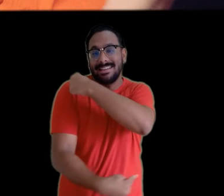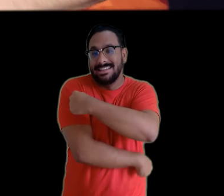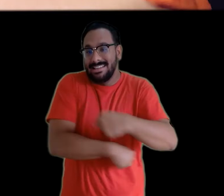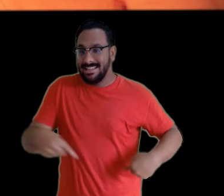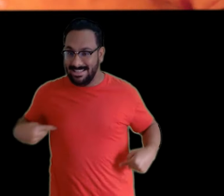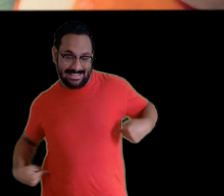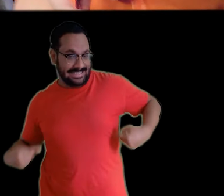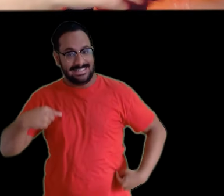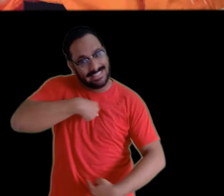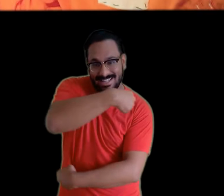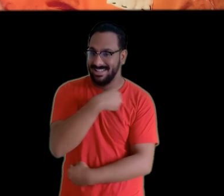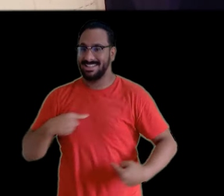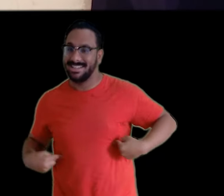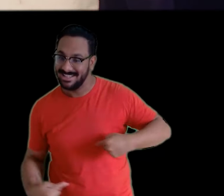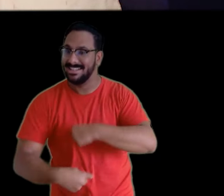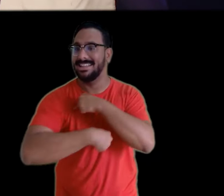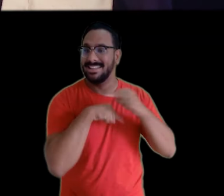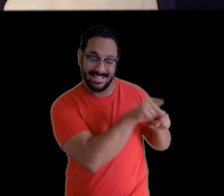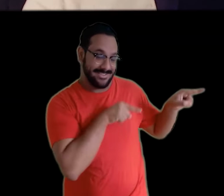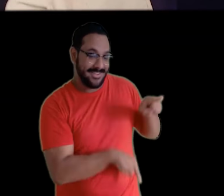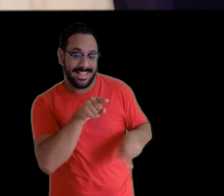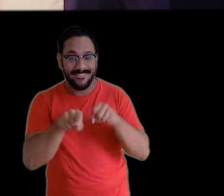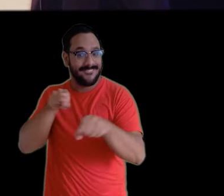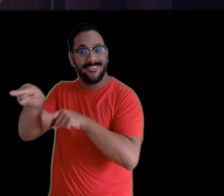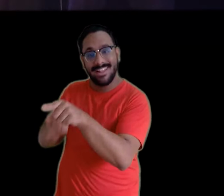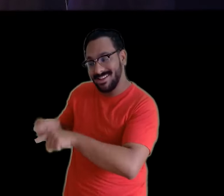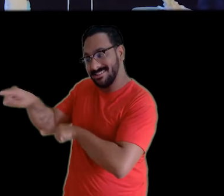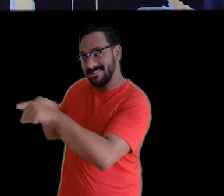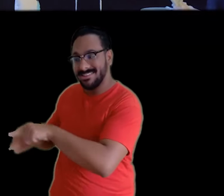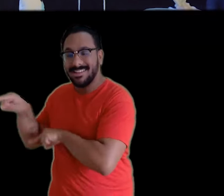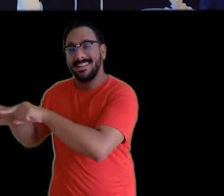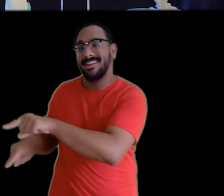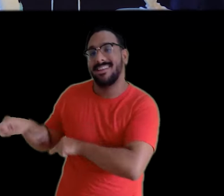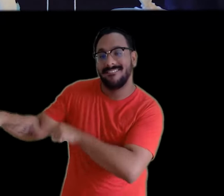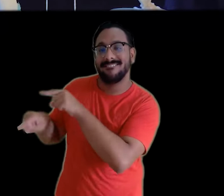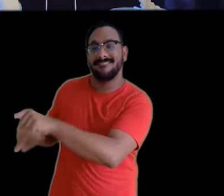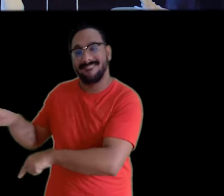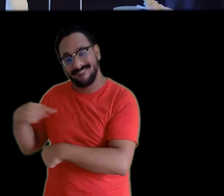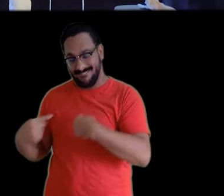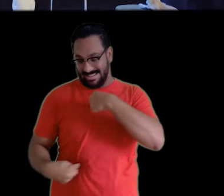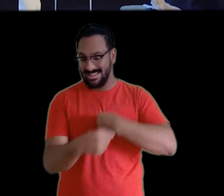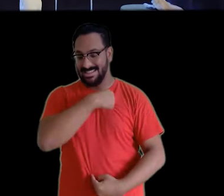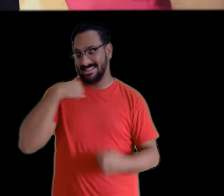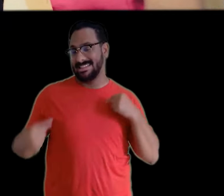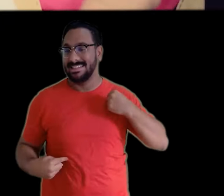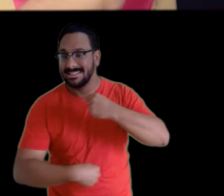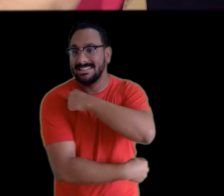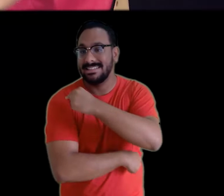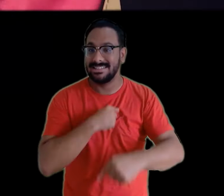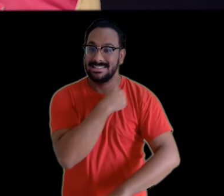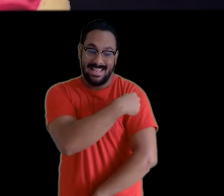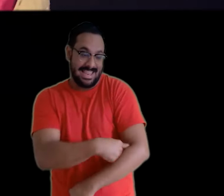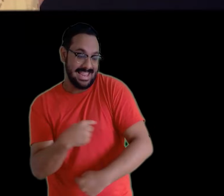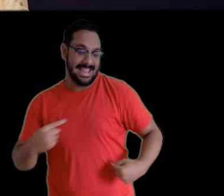tu alicati, cutuca aqui, cutuca ali. Cutuca ali, cutuca aqui, cutuca ali, cati. Com tu alicati, cutuca aqui, cutuca ali.